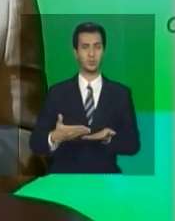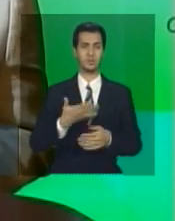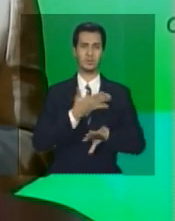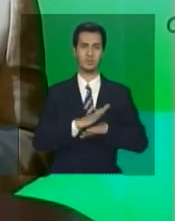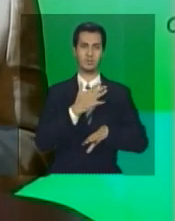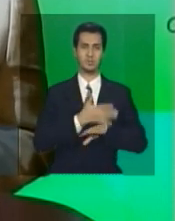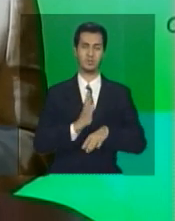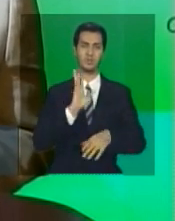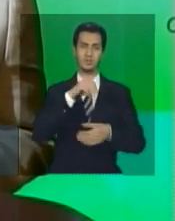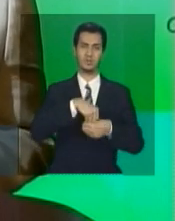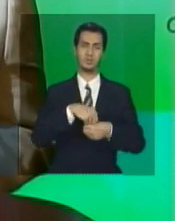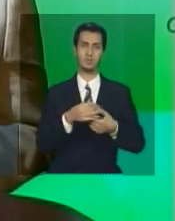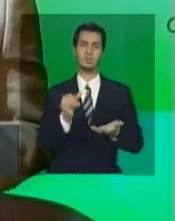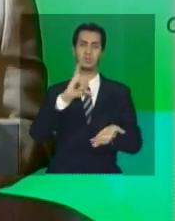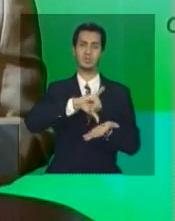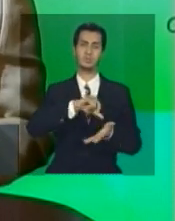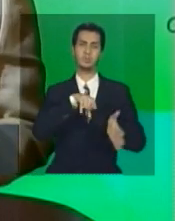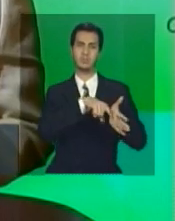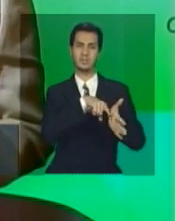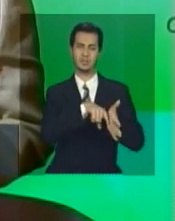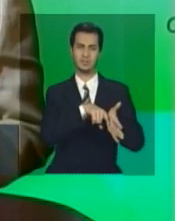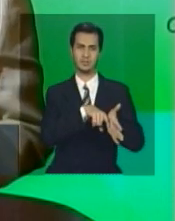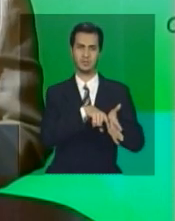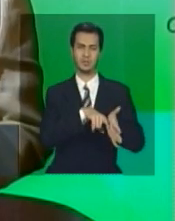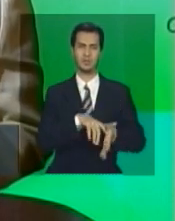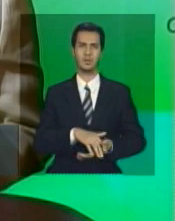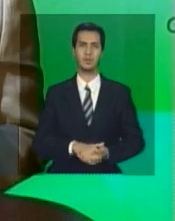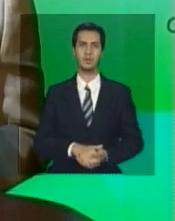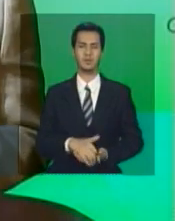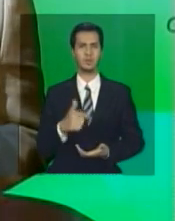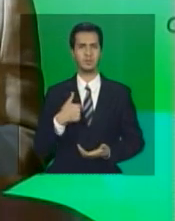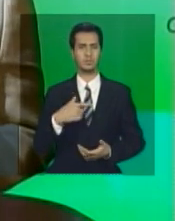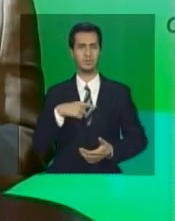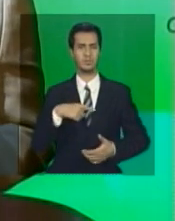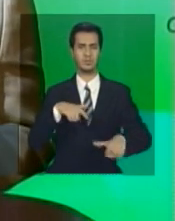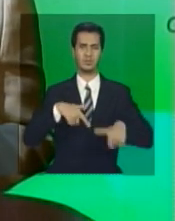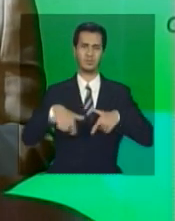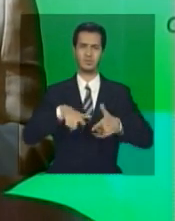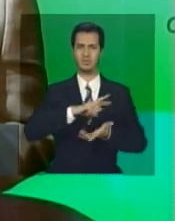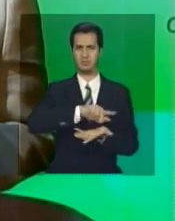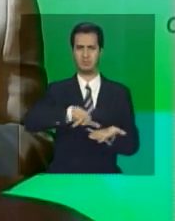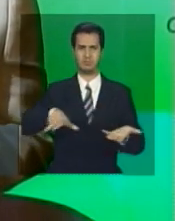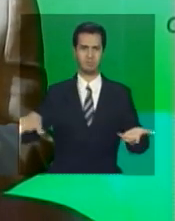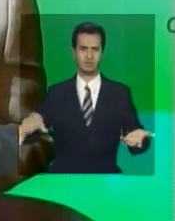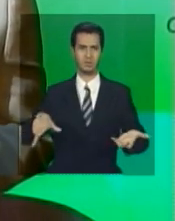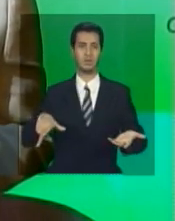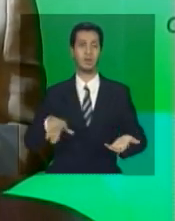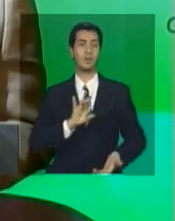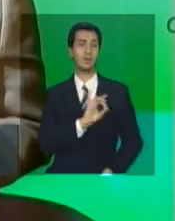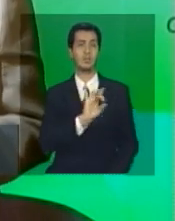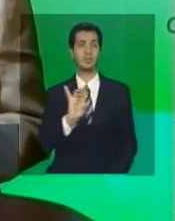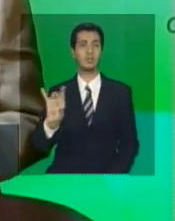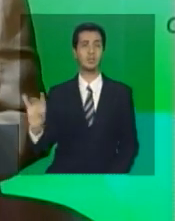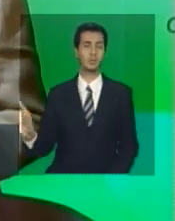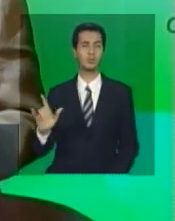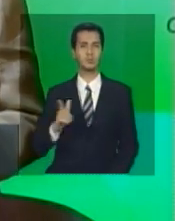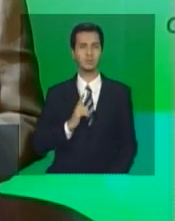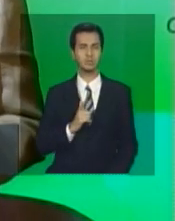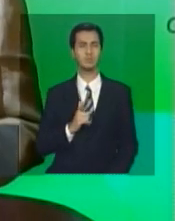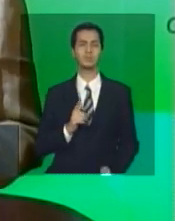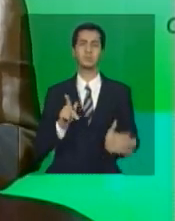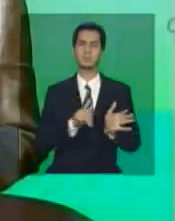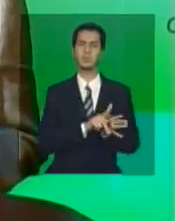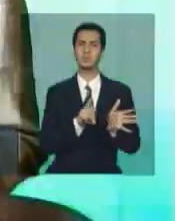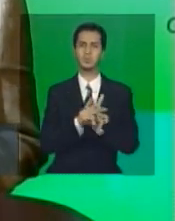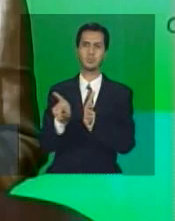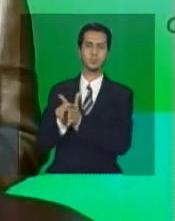de Pesquisas da Petrobras, me propiciaram diferentes funções e cargos, cada um com suas